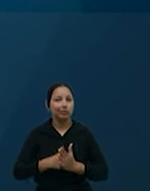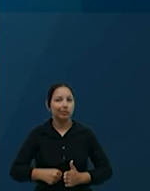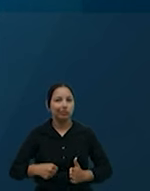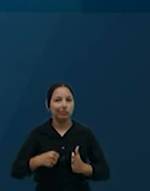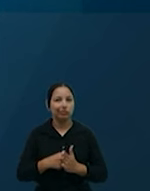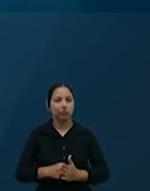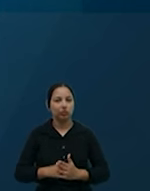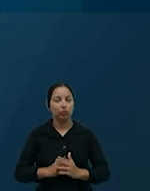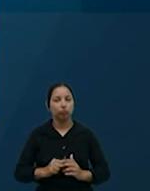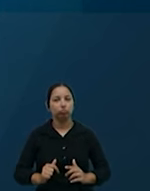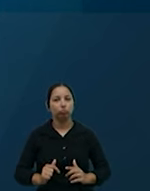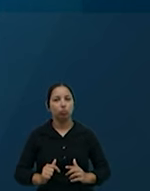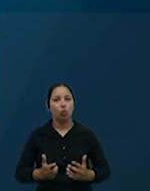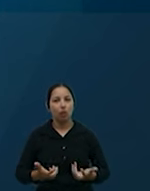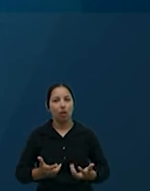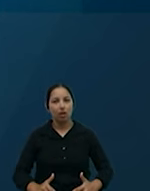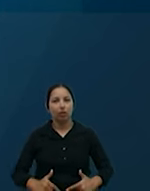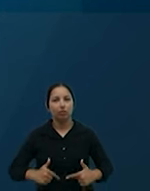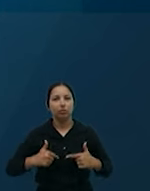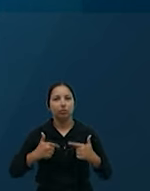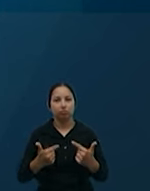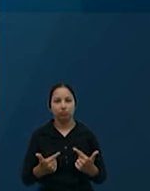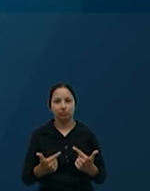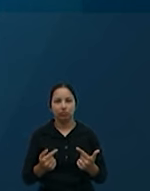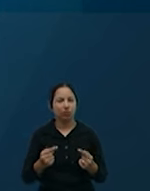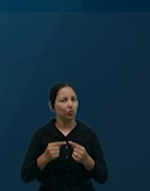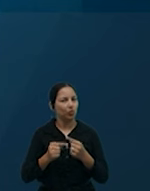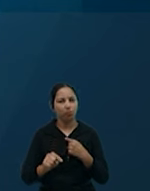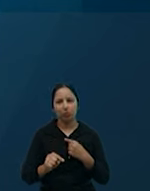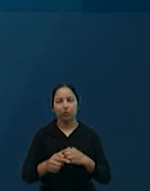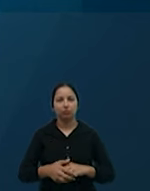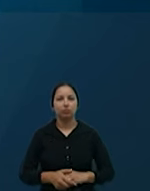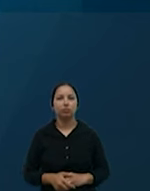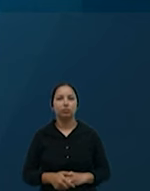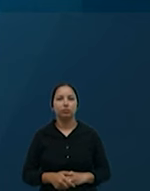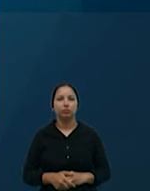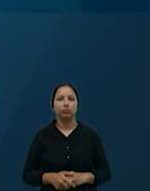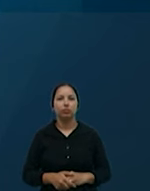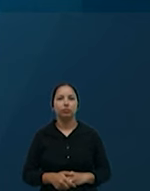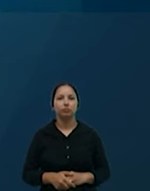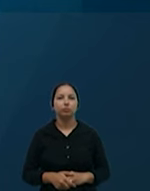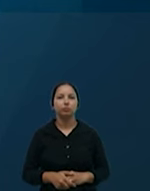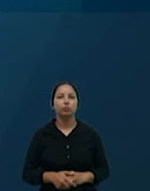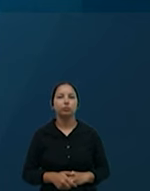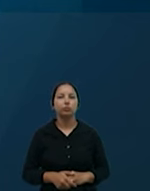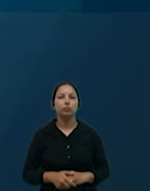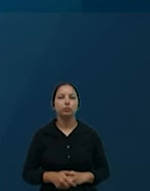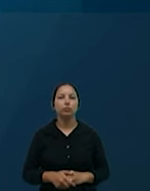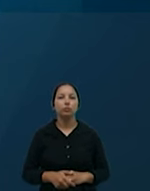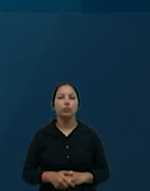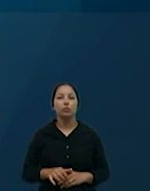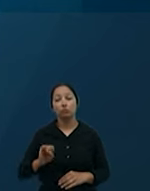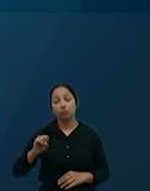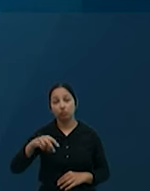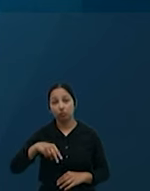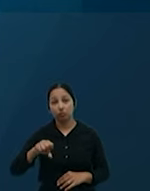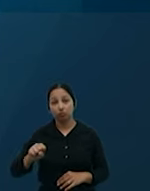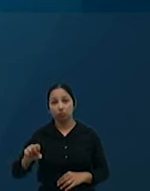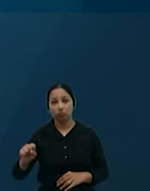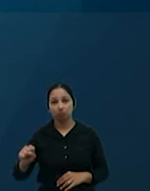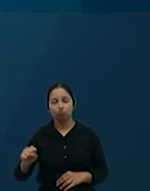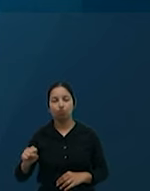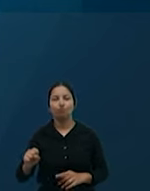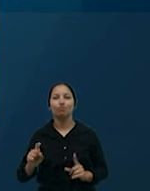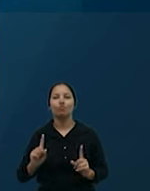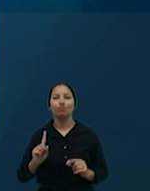estaríamos diante desse interesse de agir. Esse entendimento defendido pelo INSS vai ao encontro do tema de repercussão